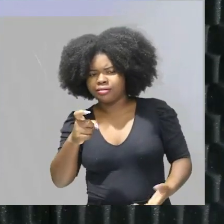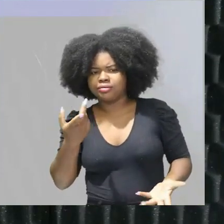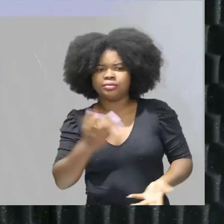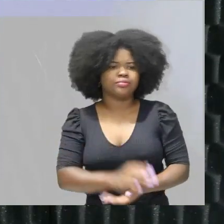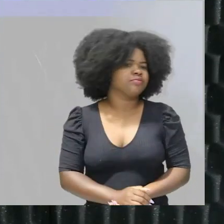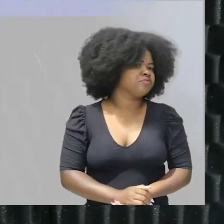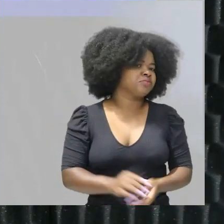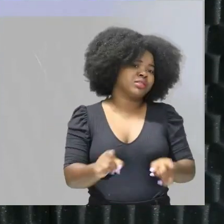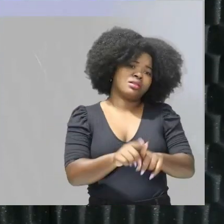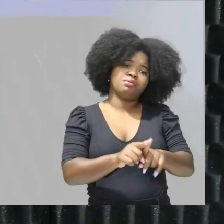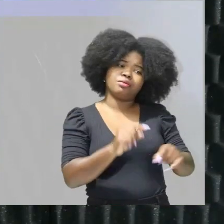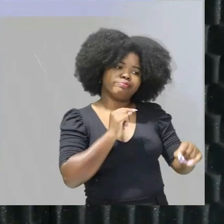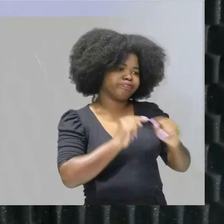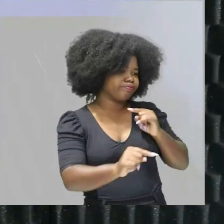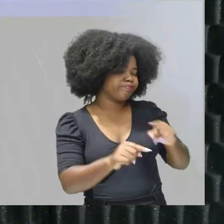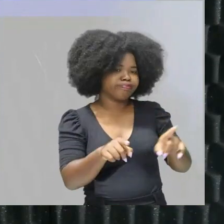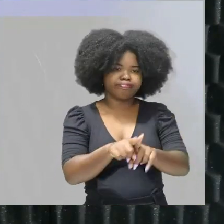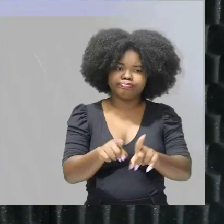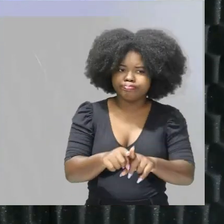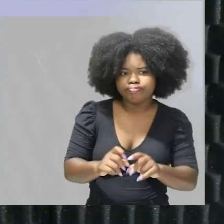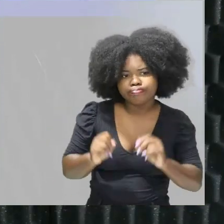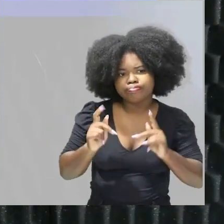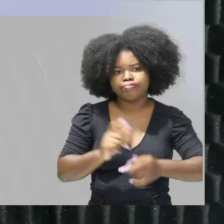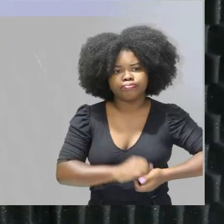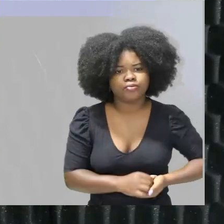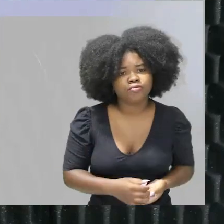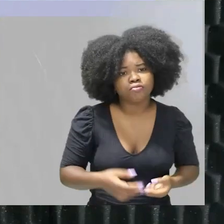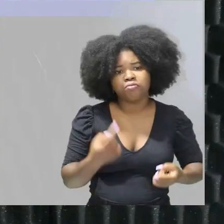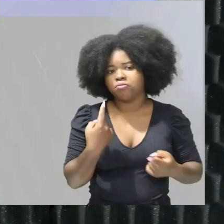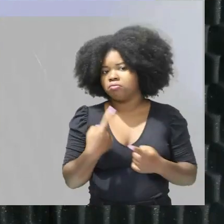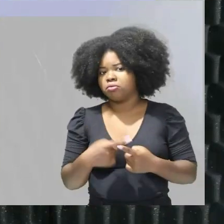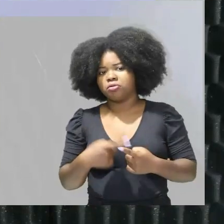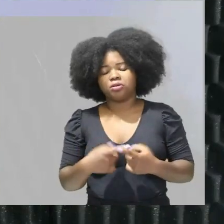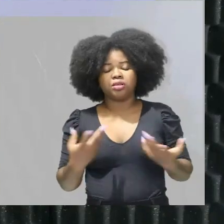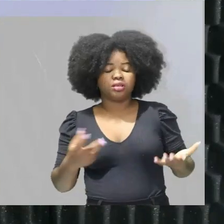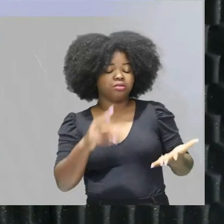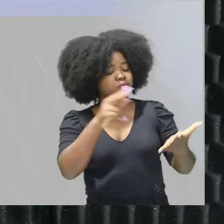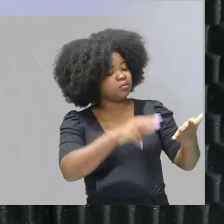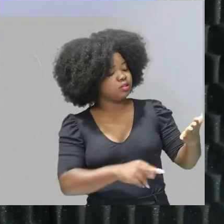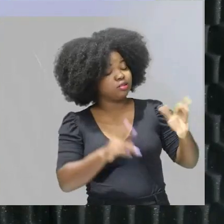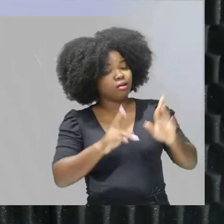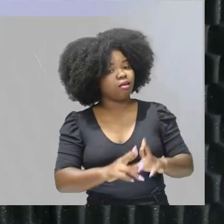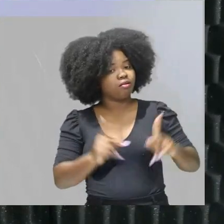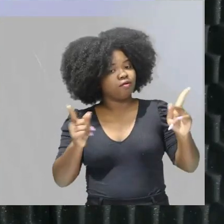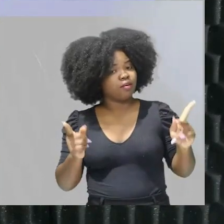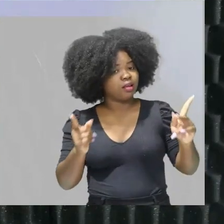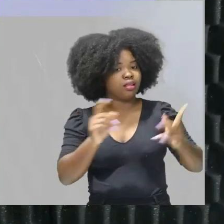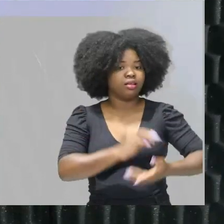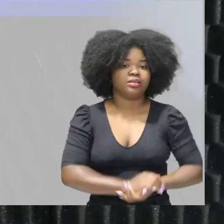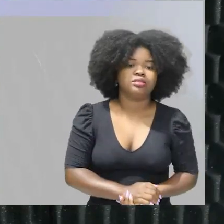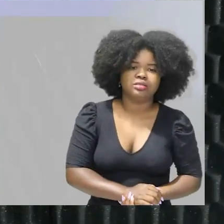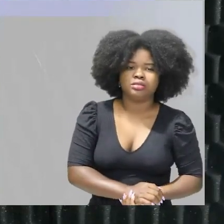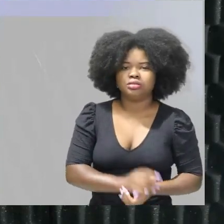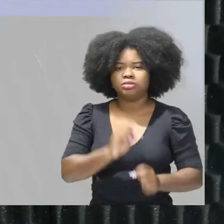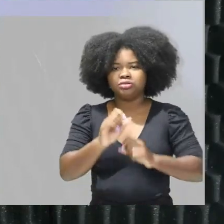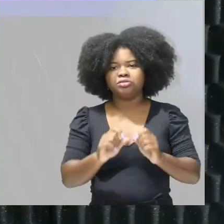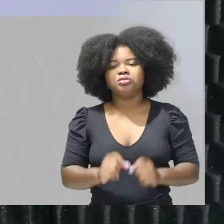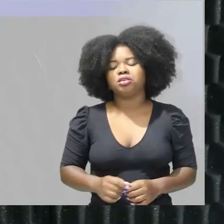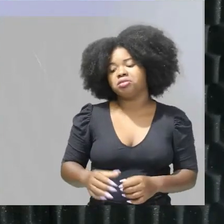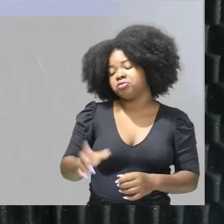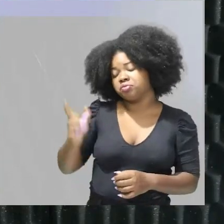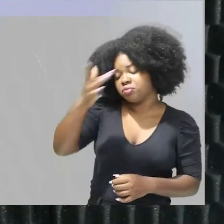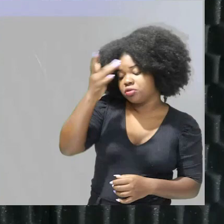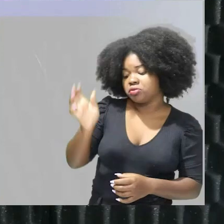marxista ela não se aplica aqui necessariamente Porque nós não estamos fazendo uma leitura entre ali proletariado burguesia